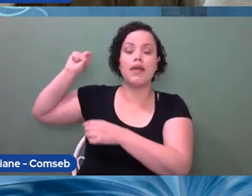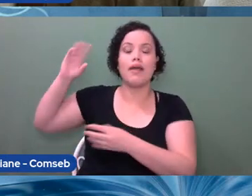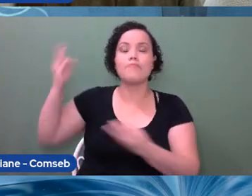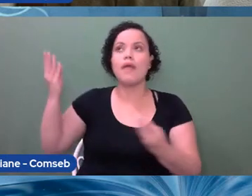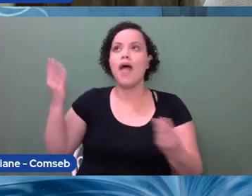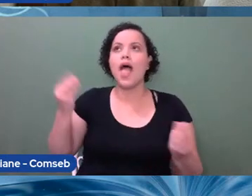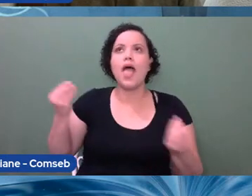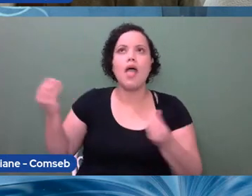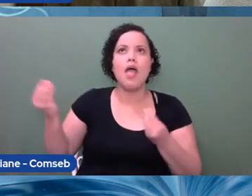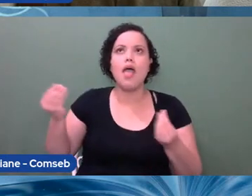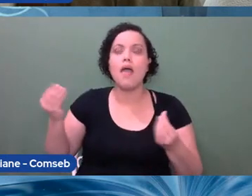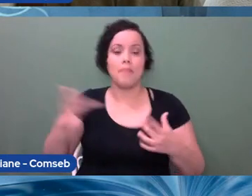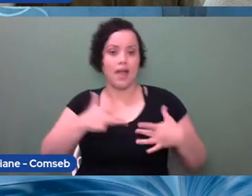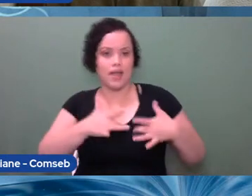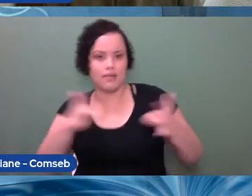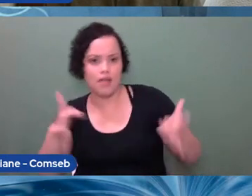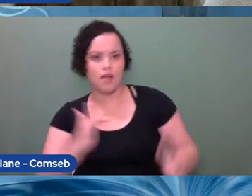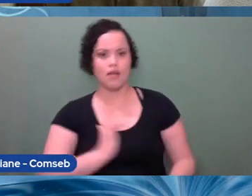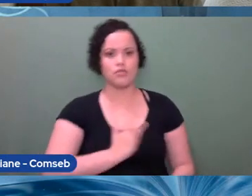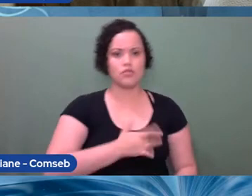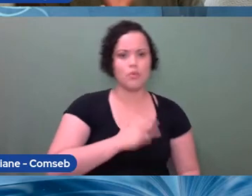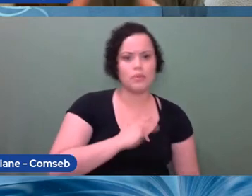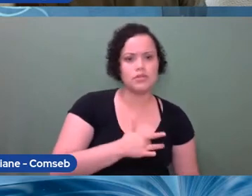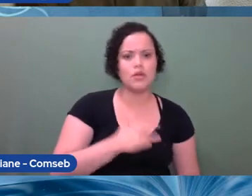a caridade, a compaixão, paz, etc.,